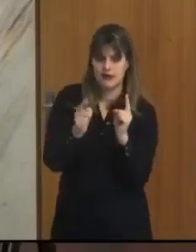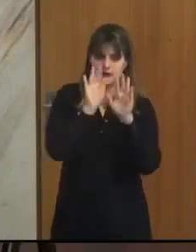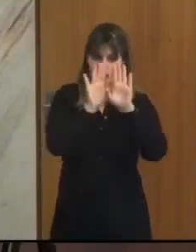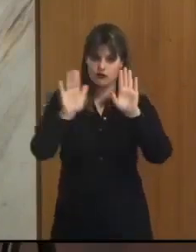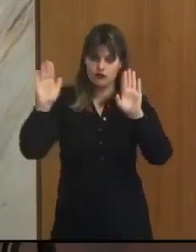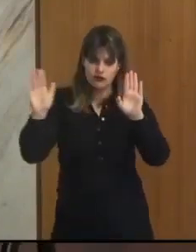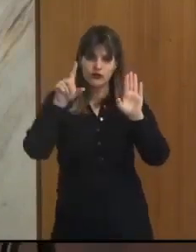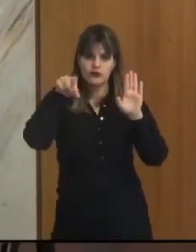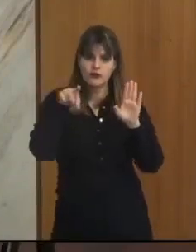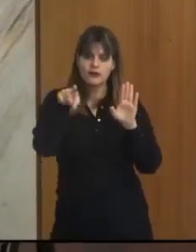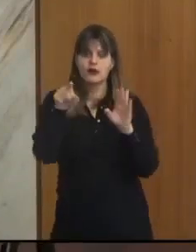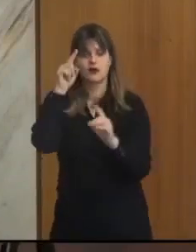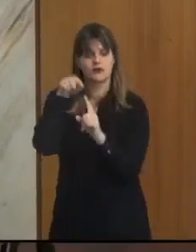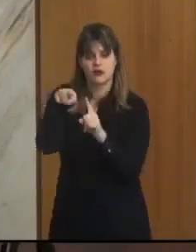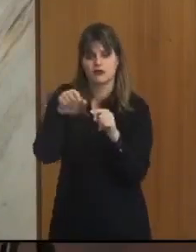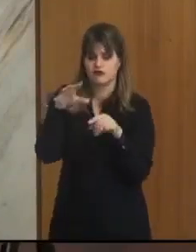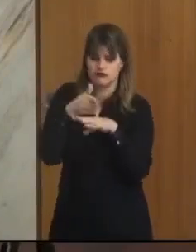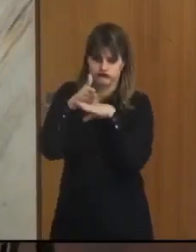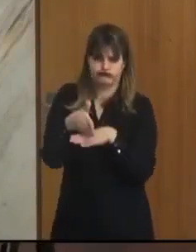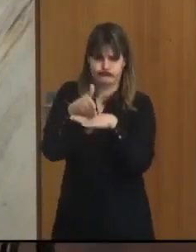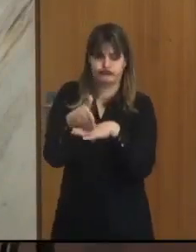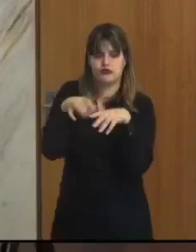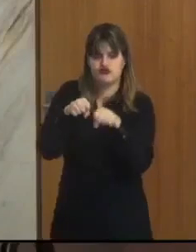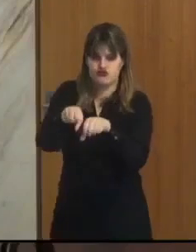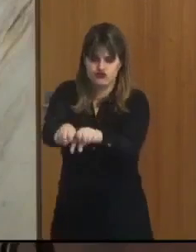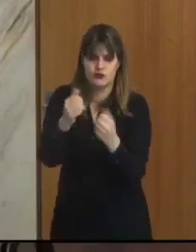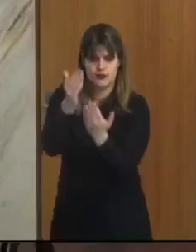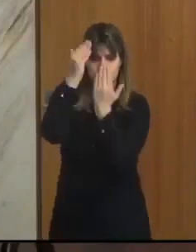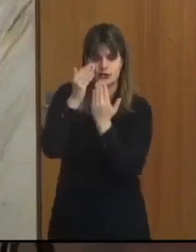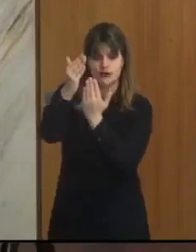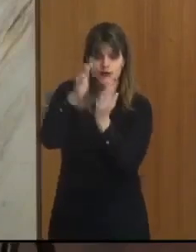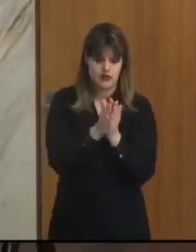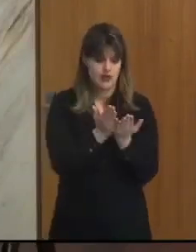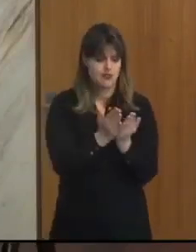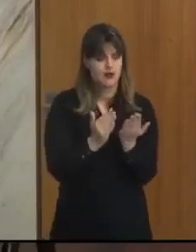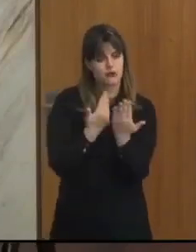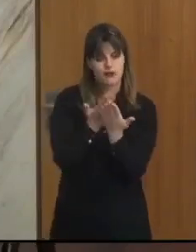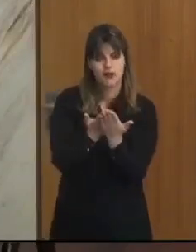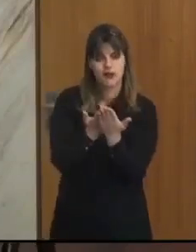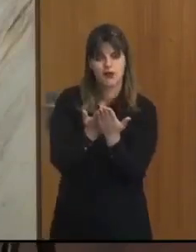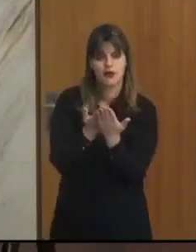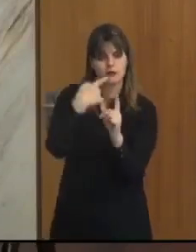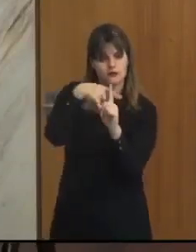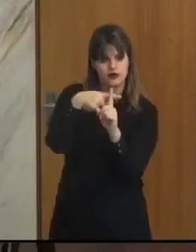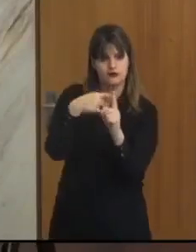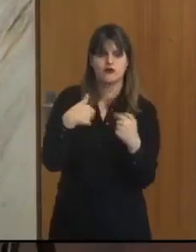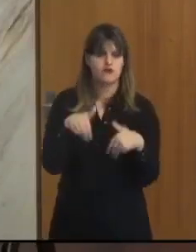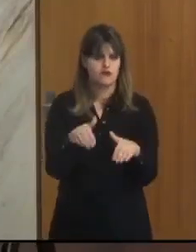Comissão Nacional para as Comemorações dos Descobrimentos Portugueses, o catálogo enriquece. Estou a terminar.